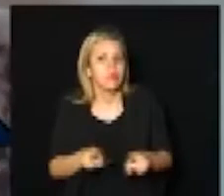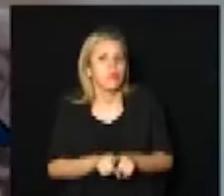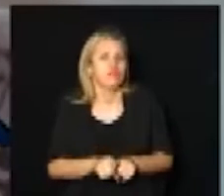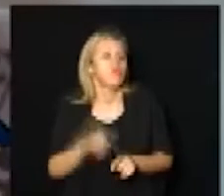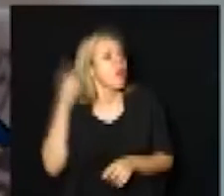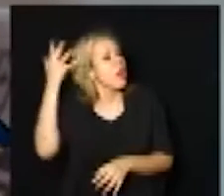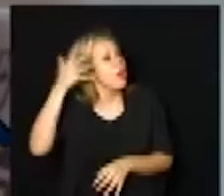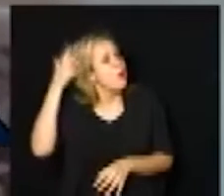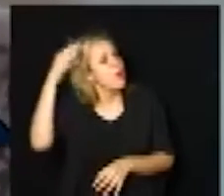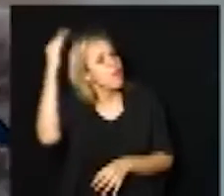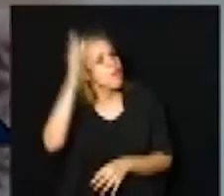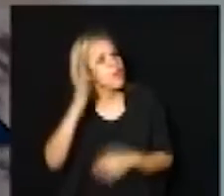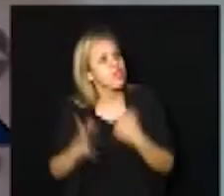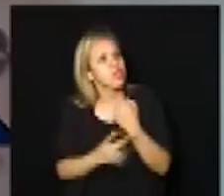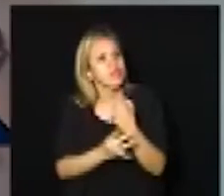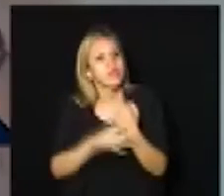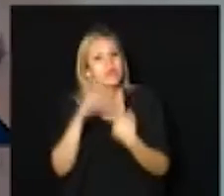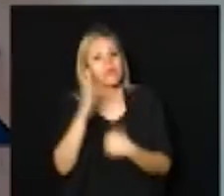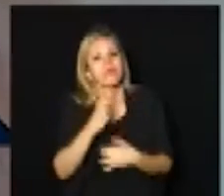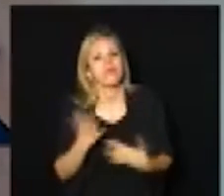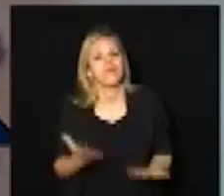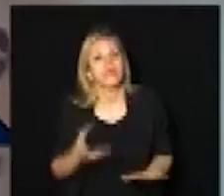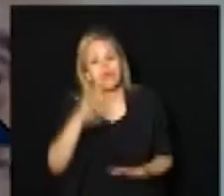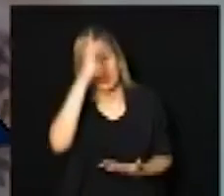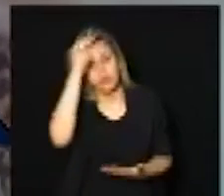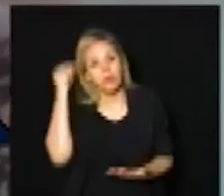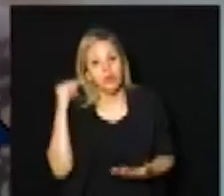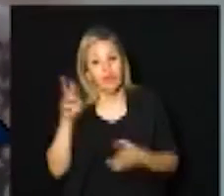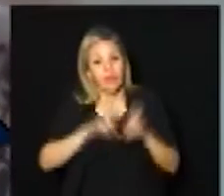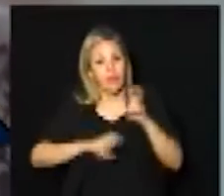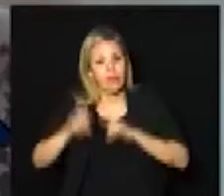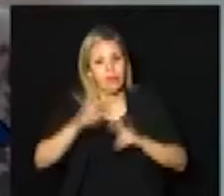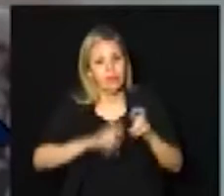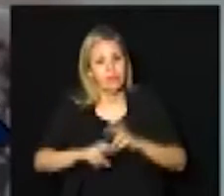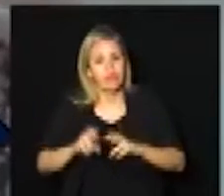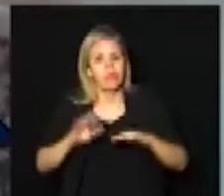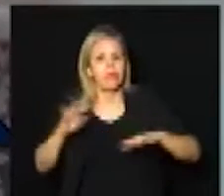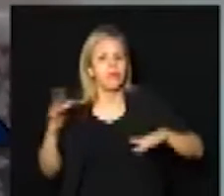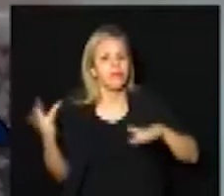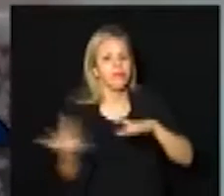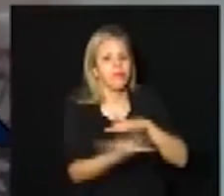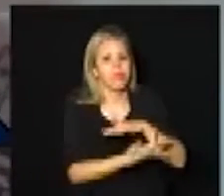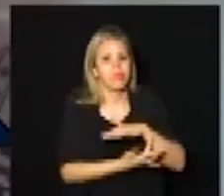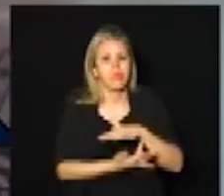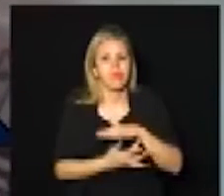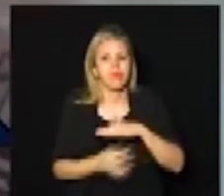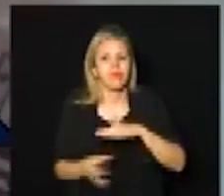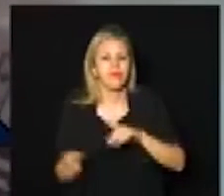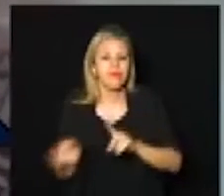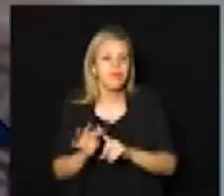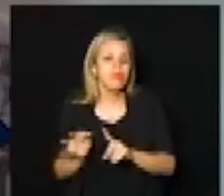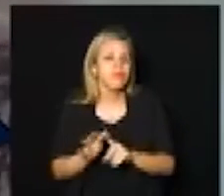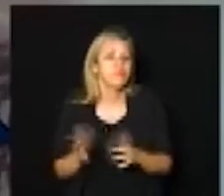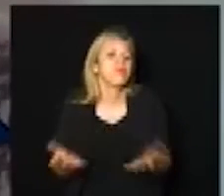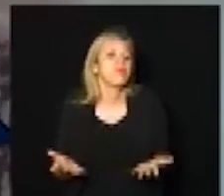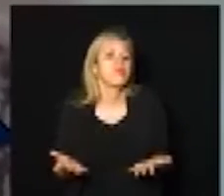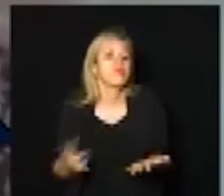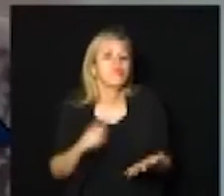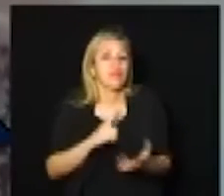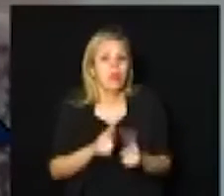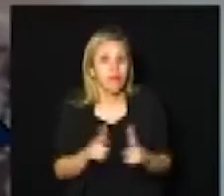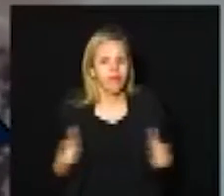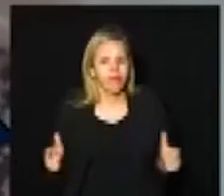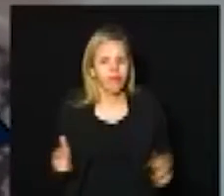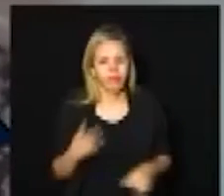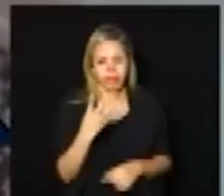Fórum Brasileiro de Segurança Pública fez um monitoramento na rede social, no Twitter, apontando que teve um aumento de